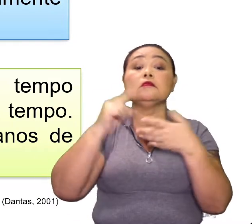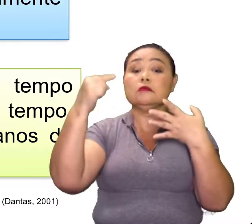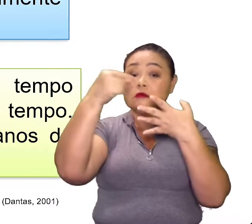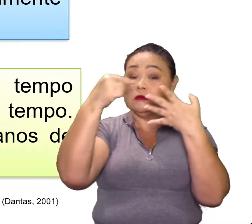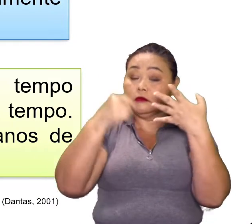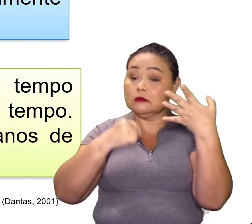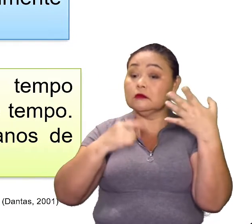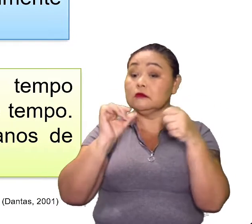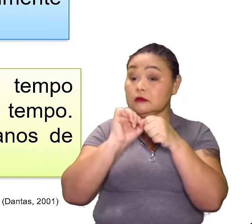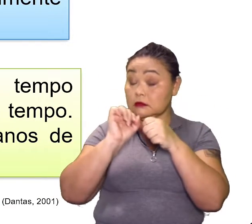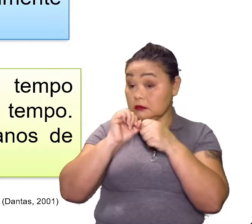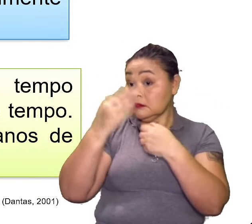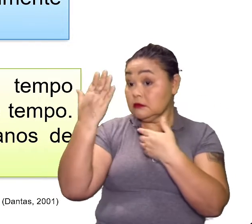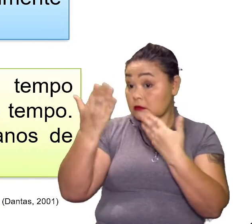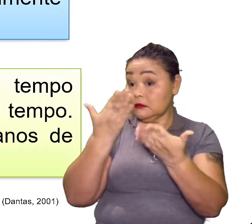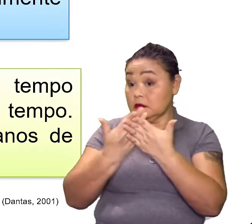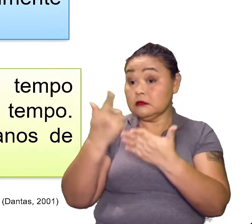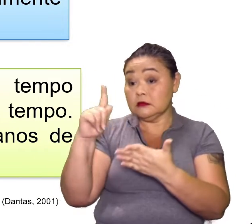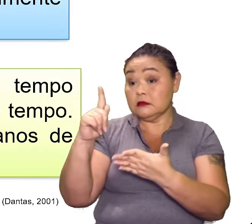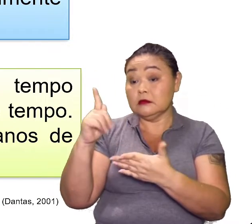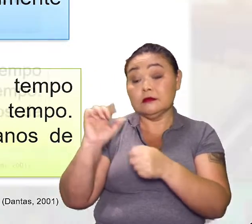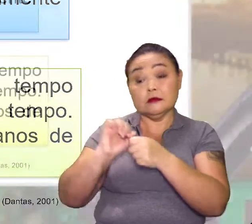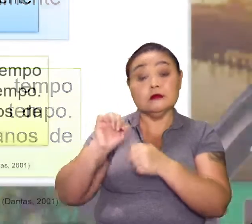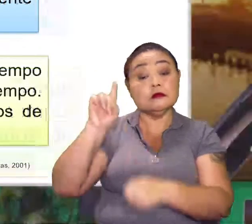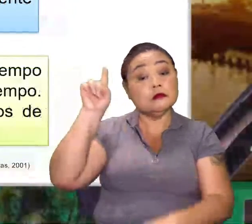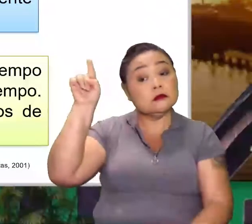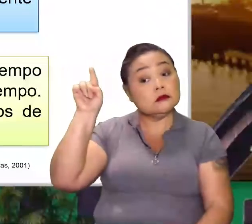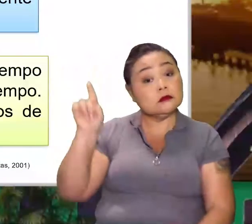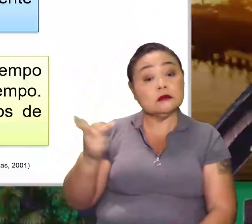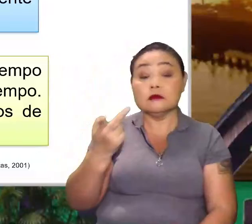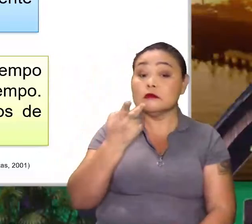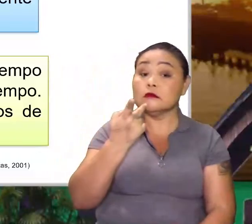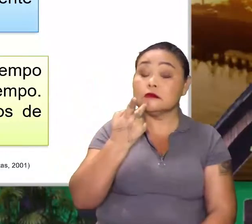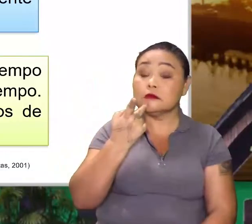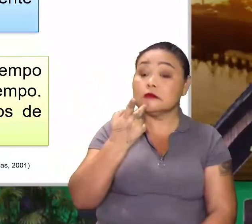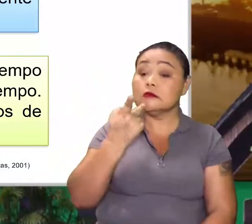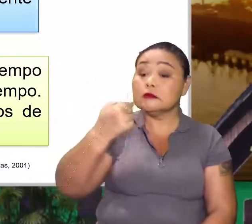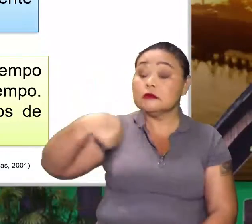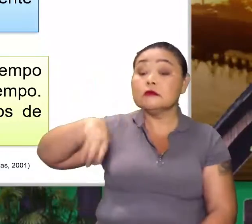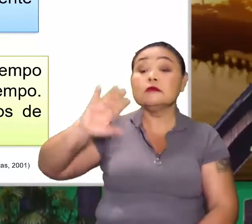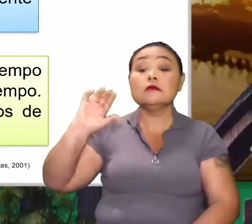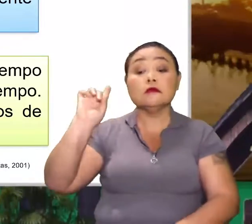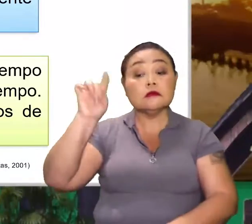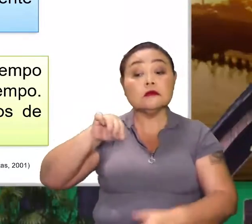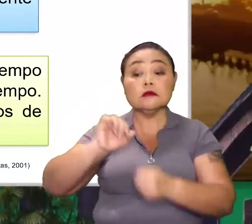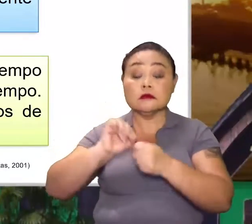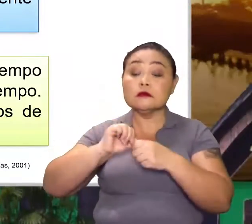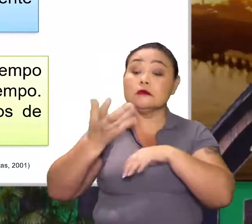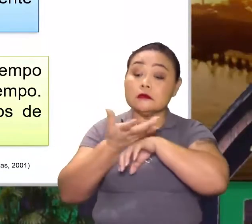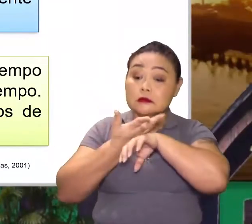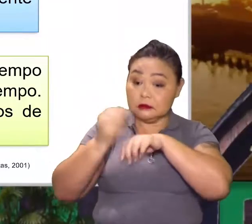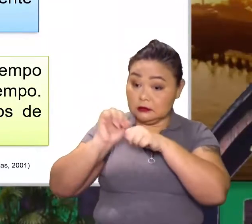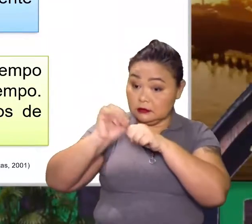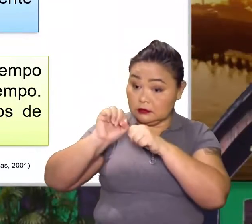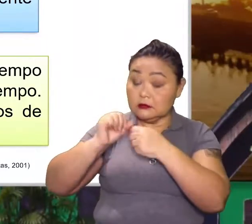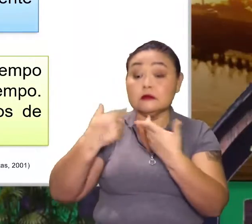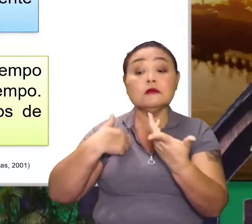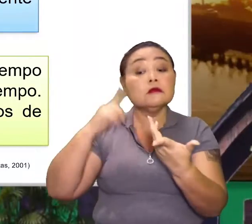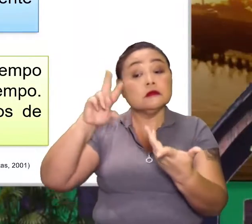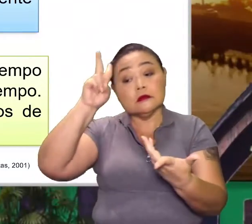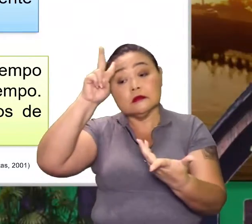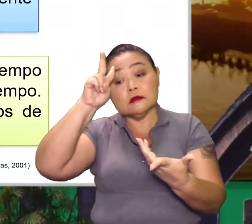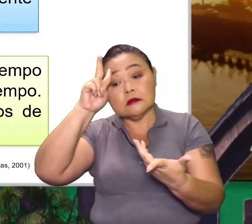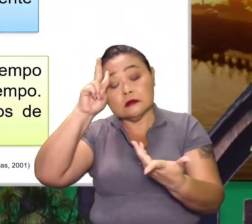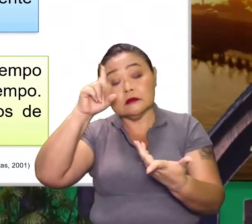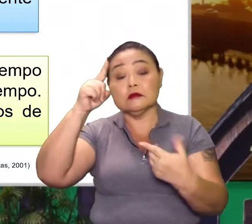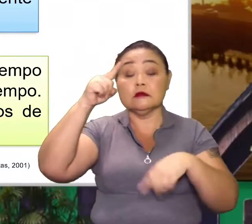Rondônia, isso aí é uma aula de geografia, meu diretor, que a gente falou na nossa disciplina de geografia, mas é bom sempre lembrar a